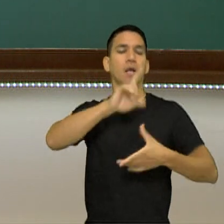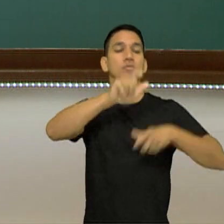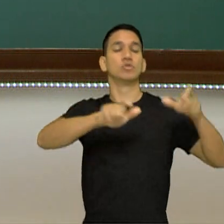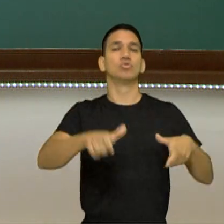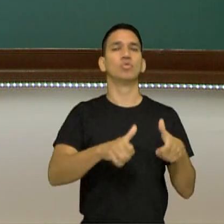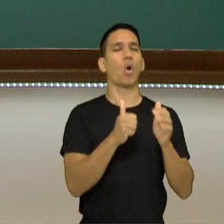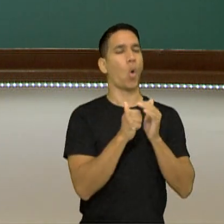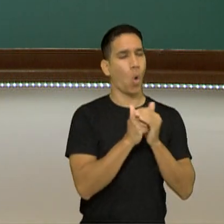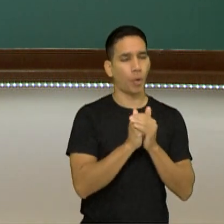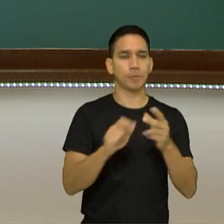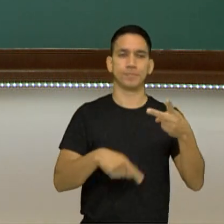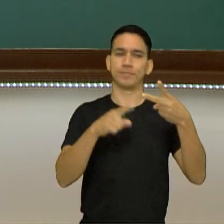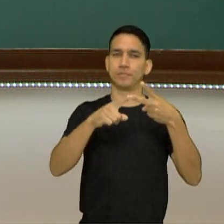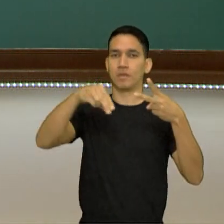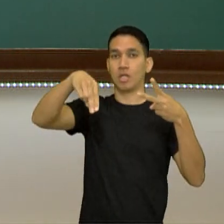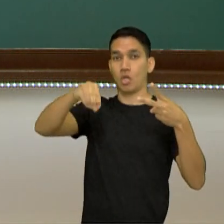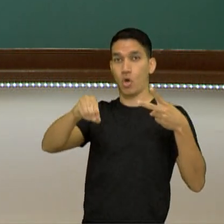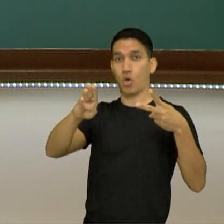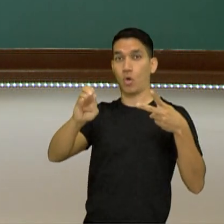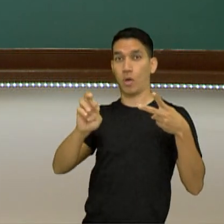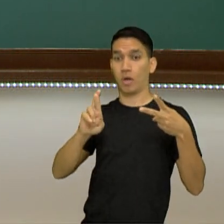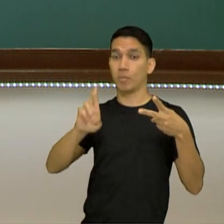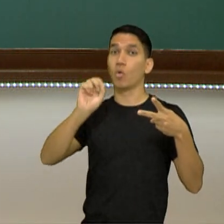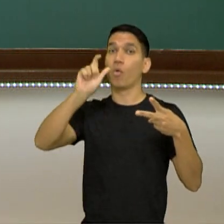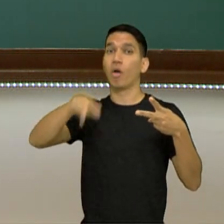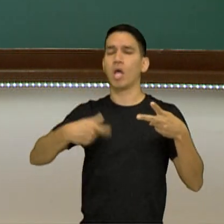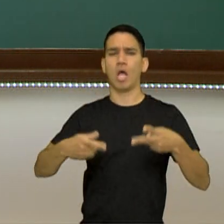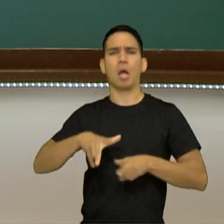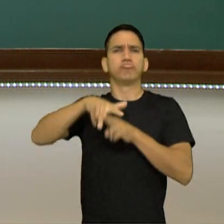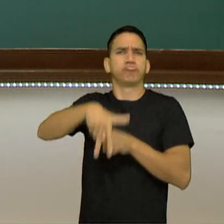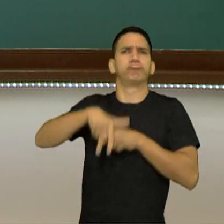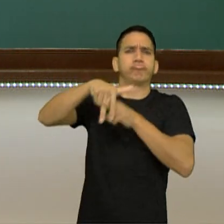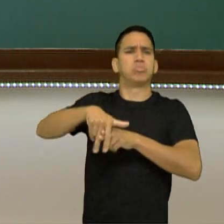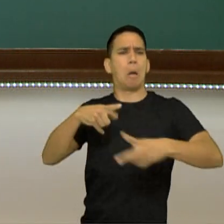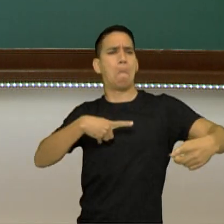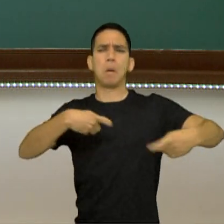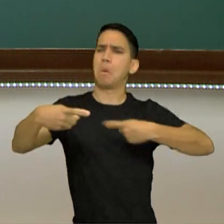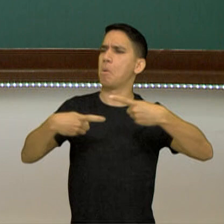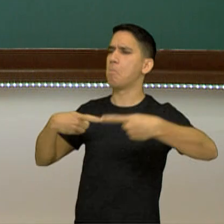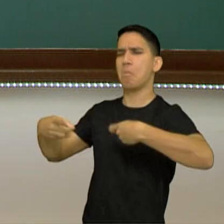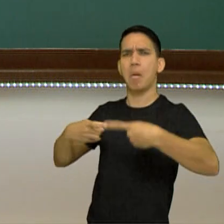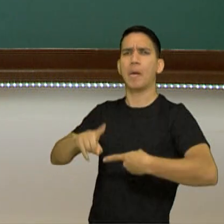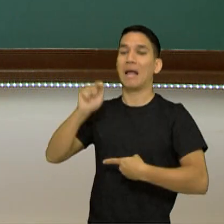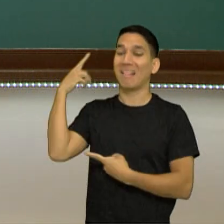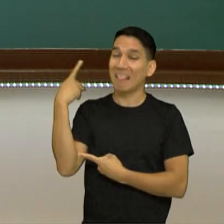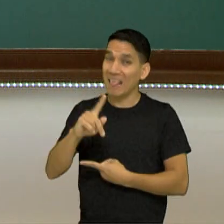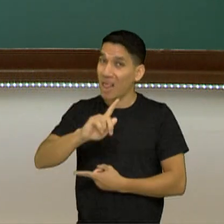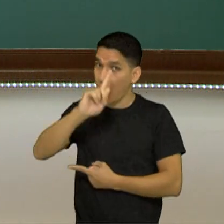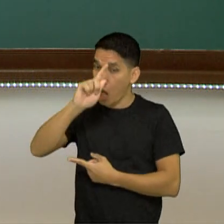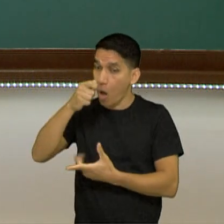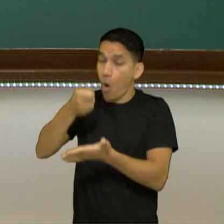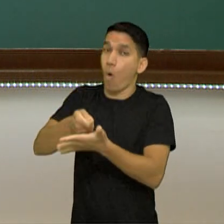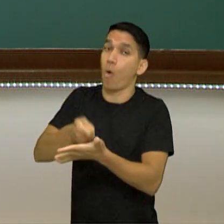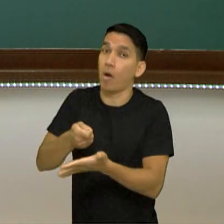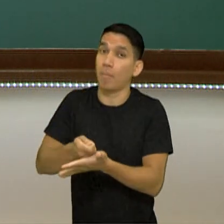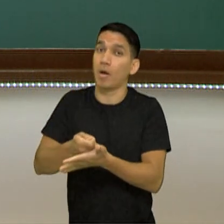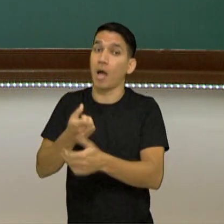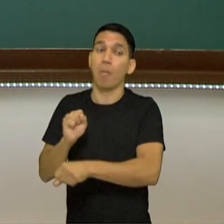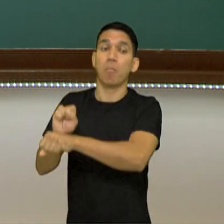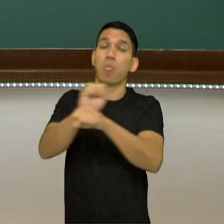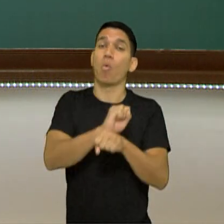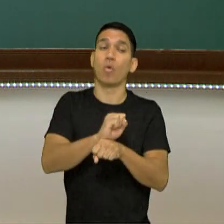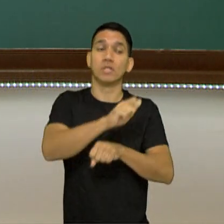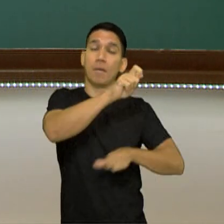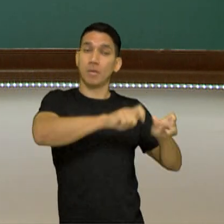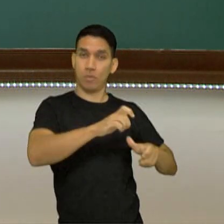a nobreza, que vai ser os que guerreiam, né, os cavaleiros, os que têm a obrigação de defender essas pessoas,